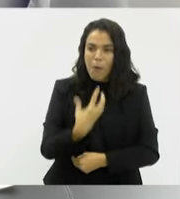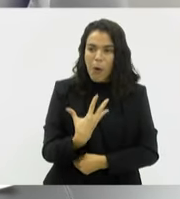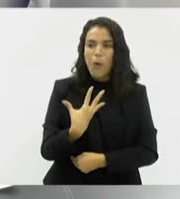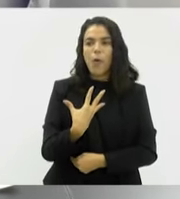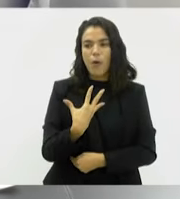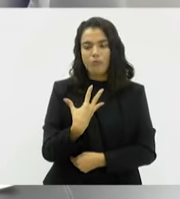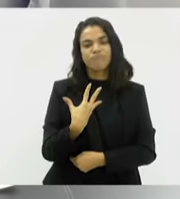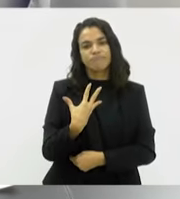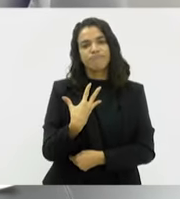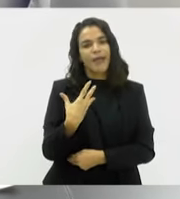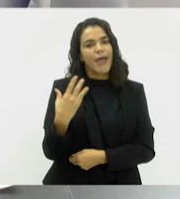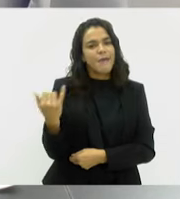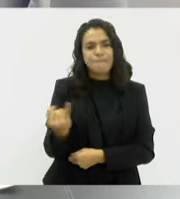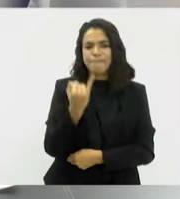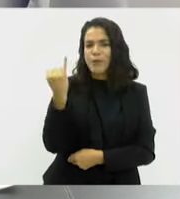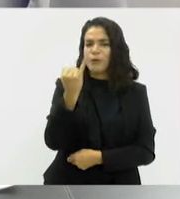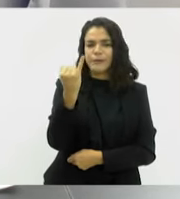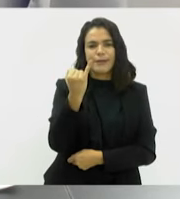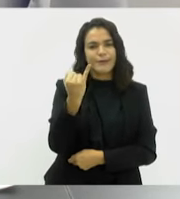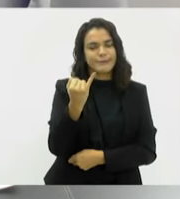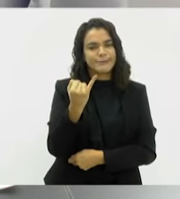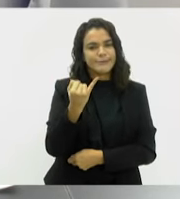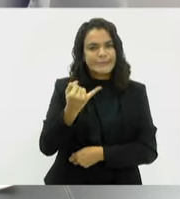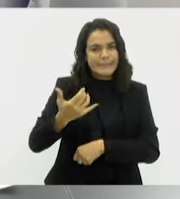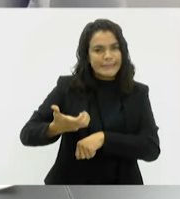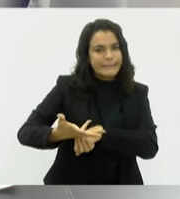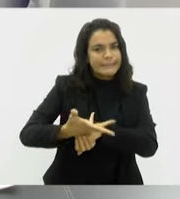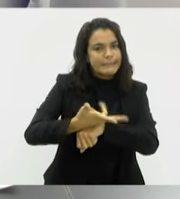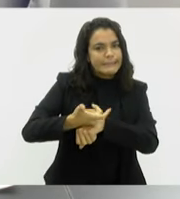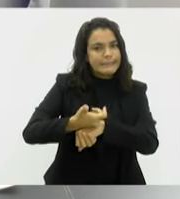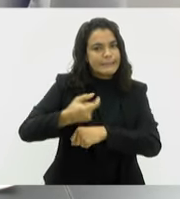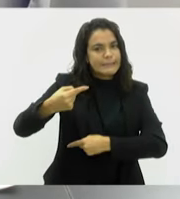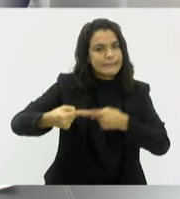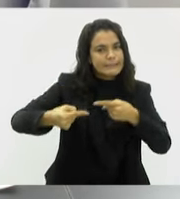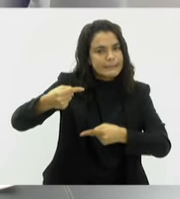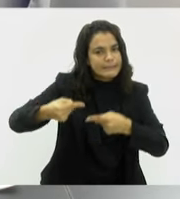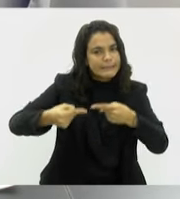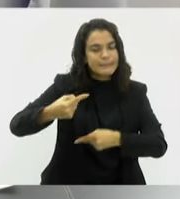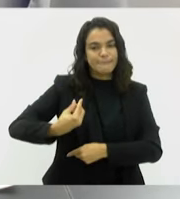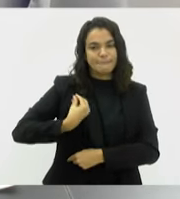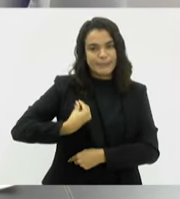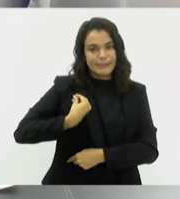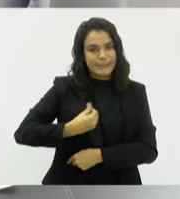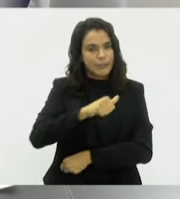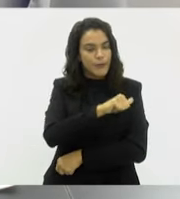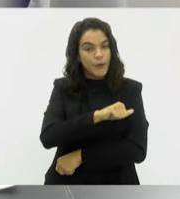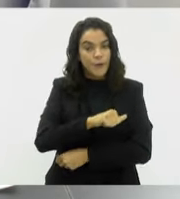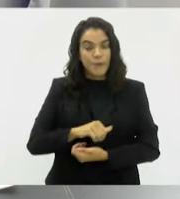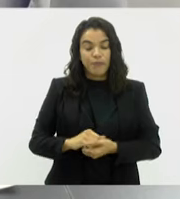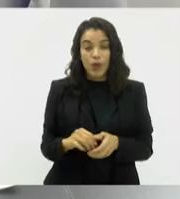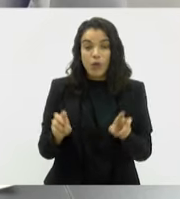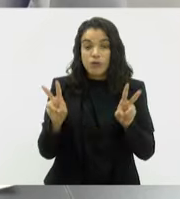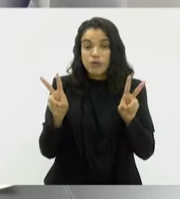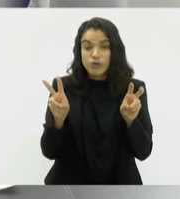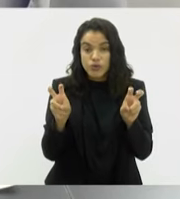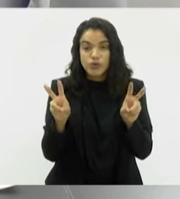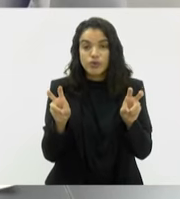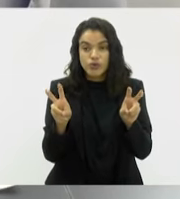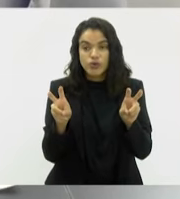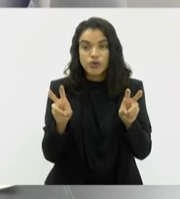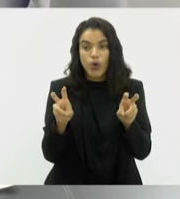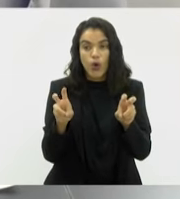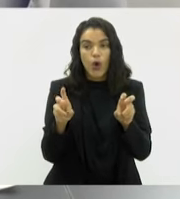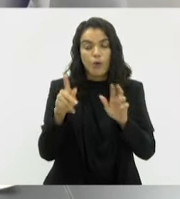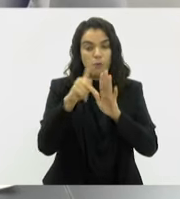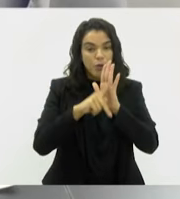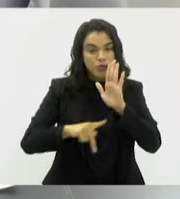Então, é fundamental que a gente possa engrossar as fileiras e marcar a presença do Rio. Sobre essa questão dos